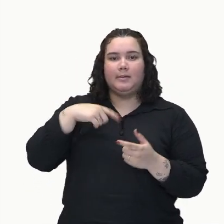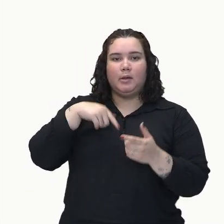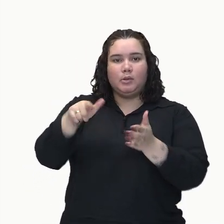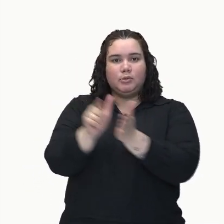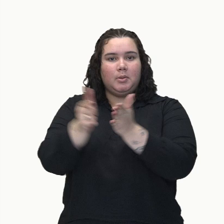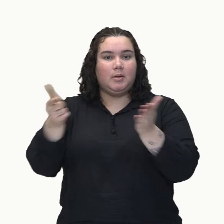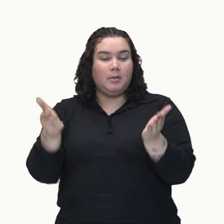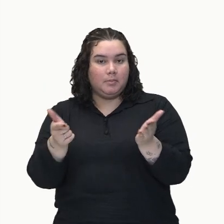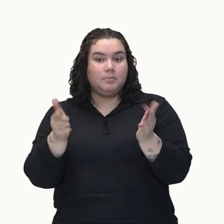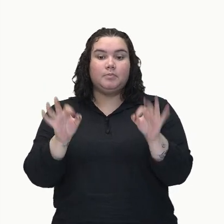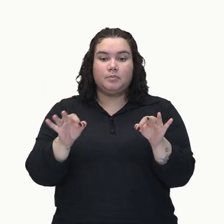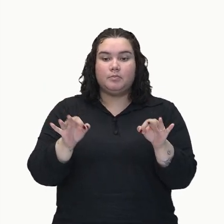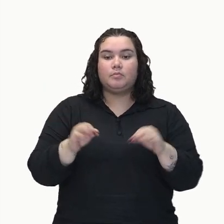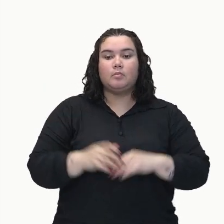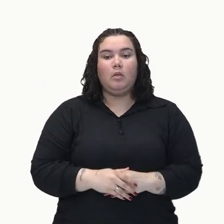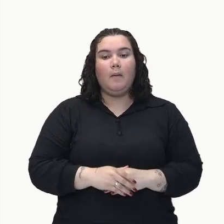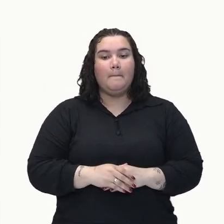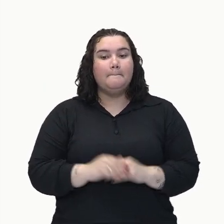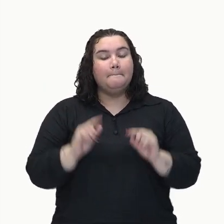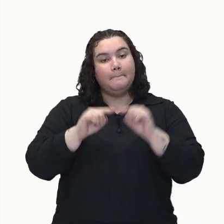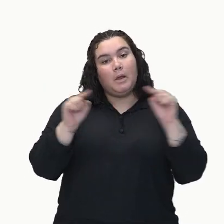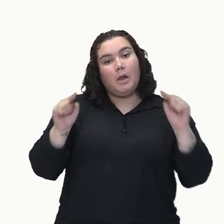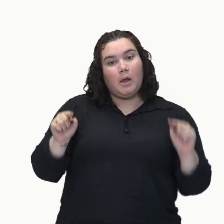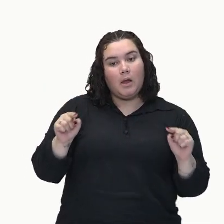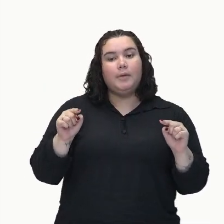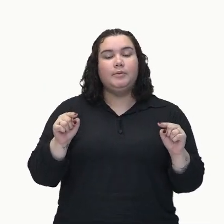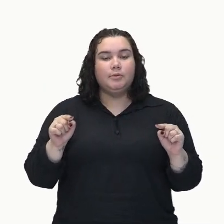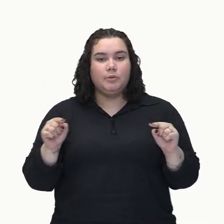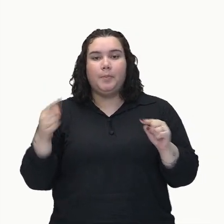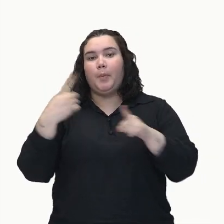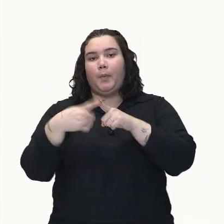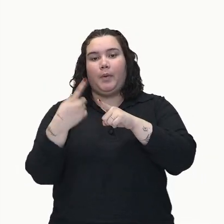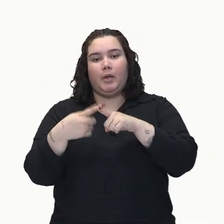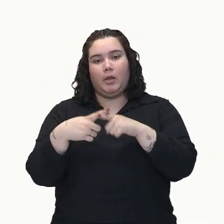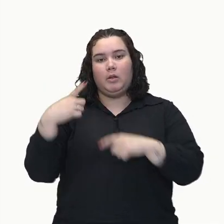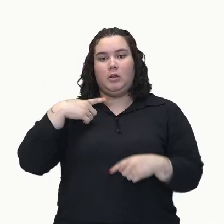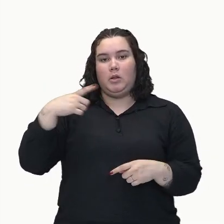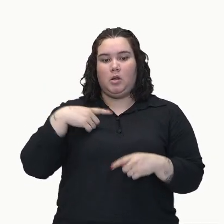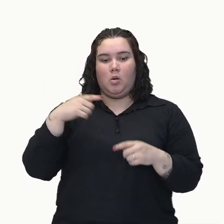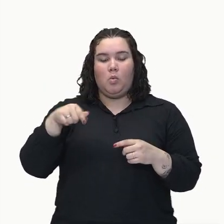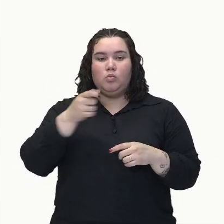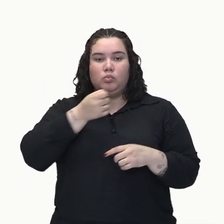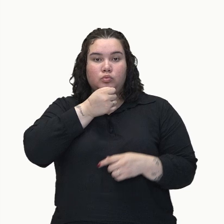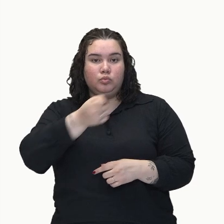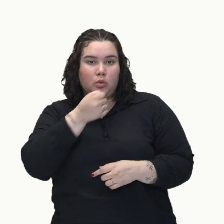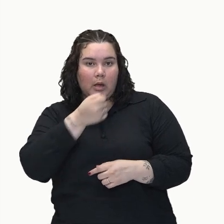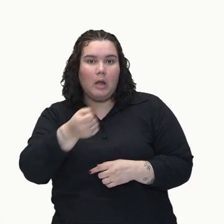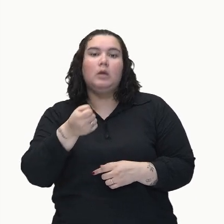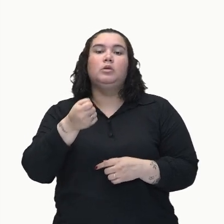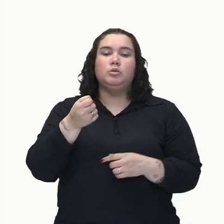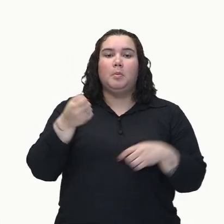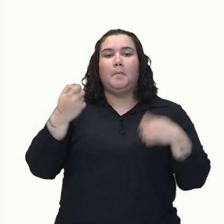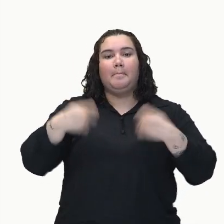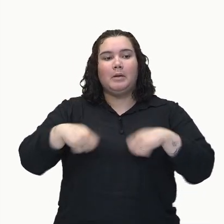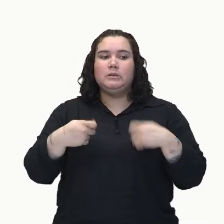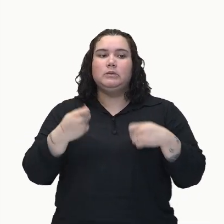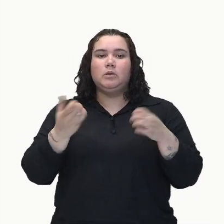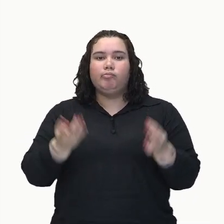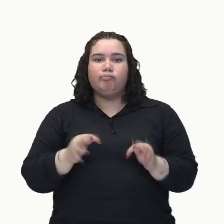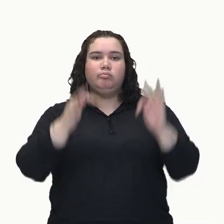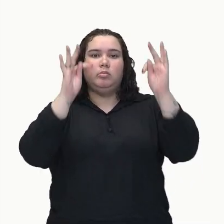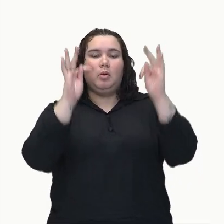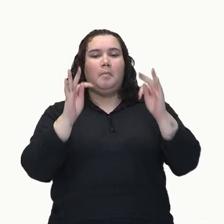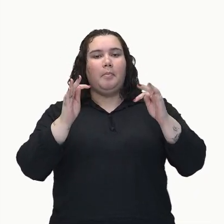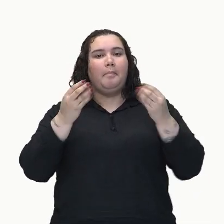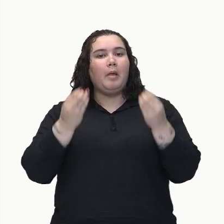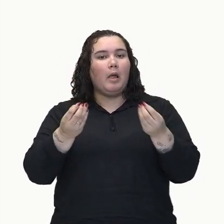Mas, até por conta disso, na verdade, a gente tem com o jornalismo precisando dessa atualização para